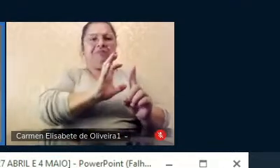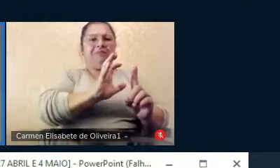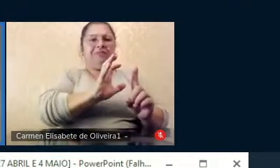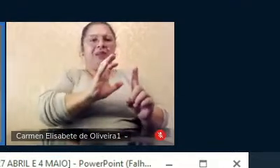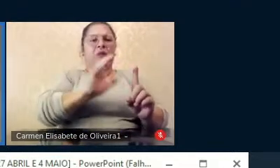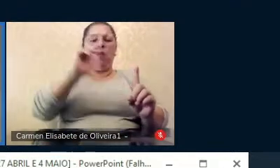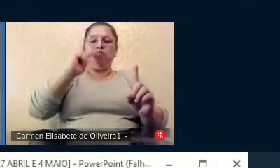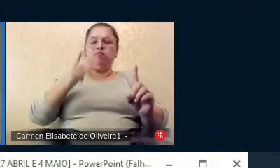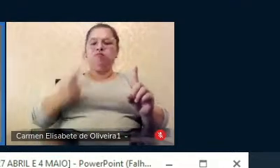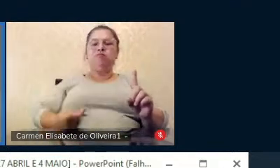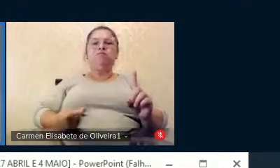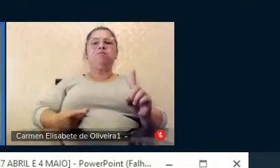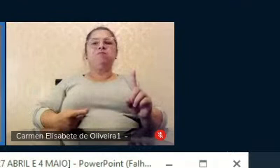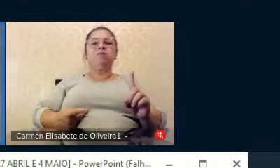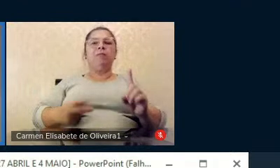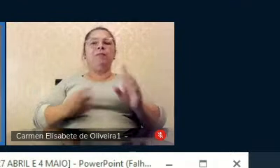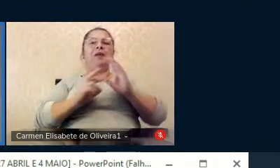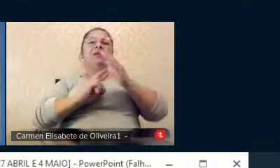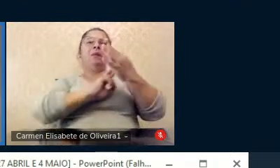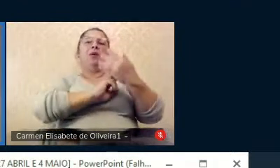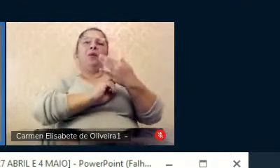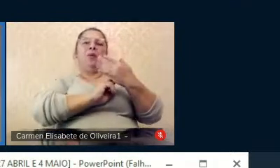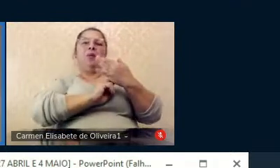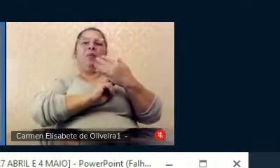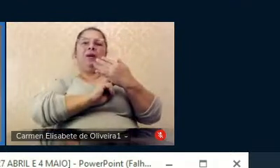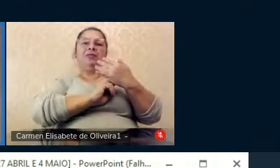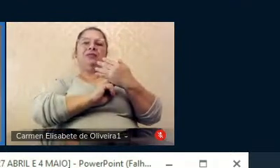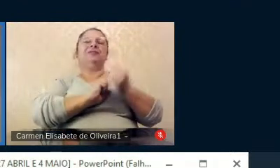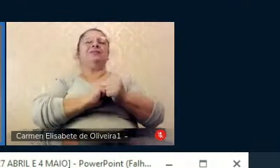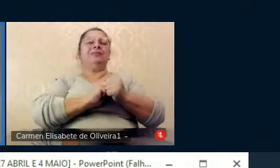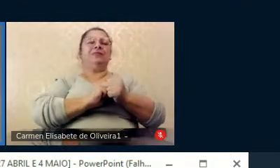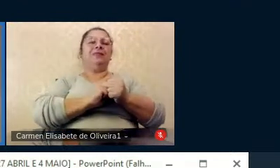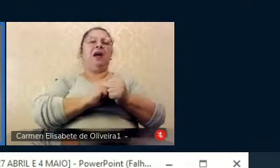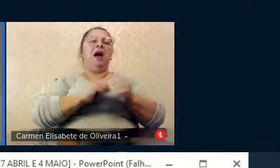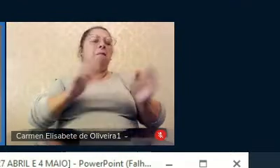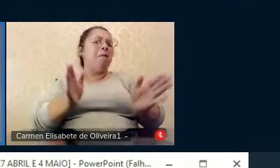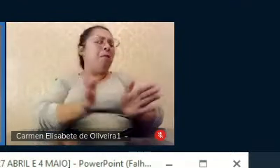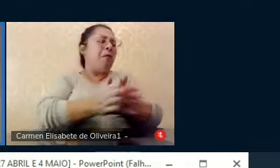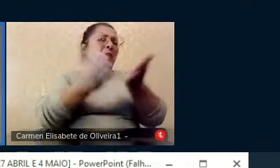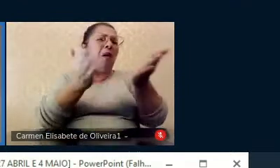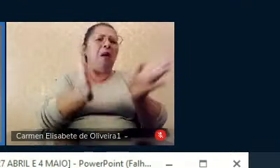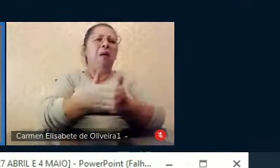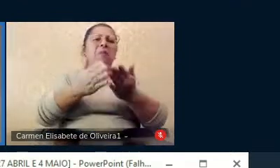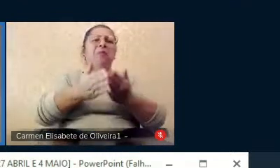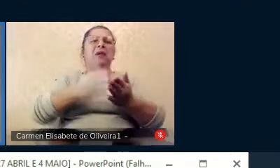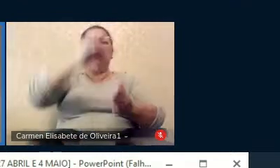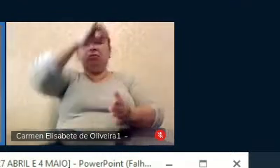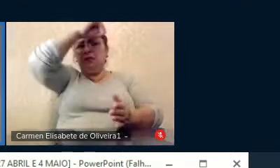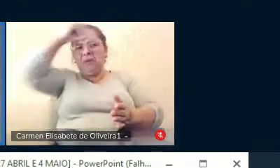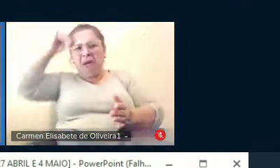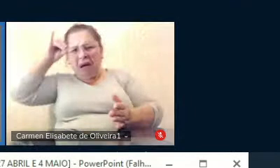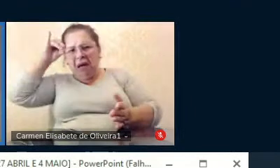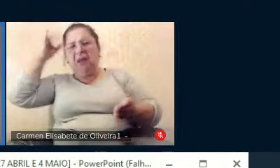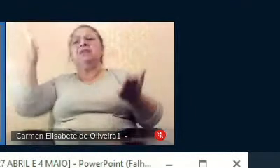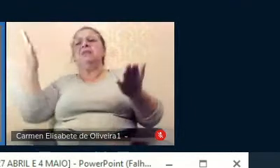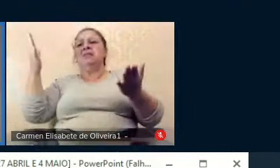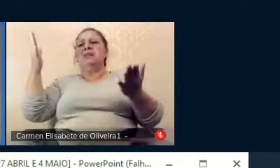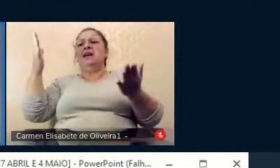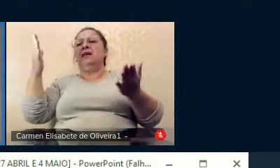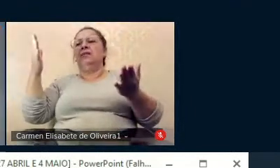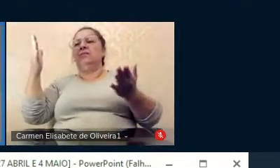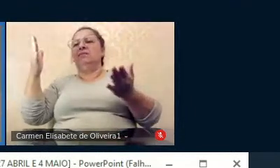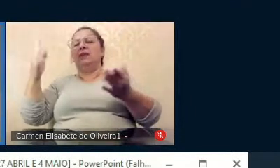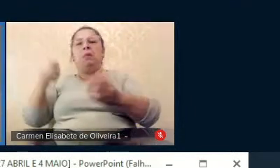militarismo romântico, centrada na equação pobreza mais ignorância mais opressão é igual a